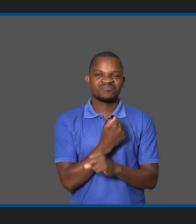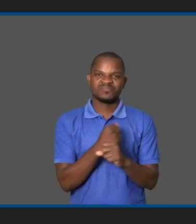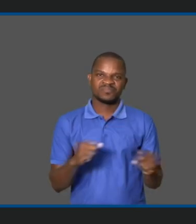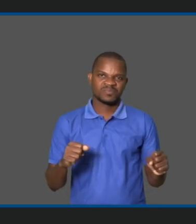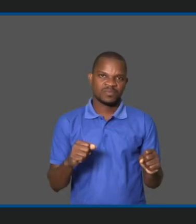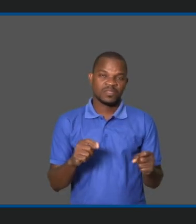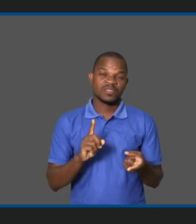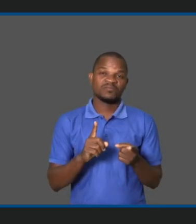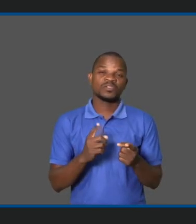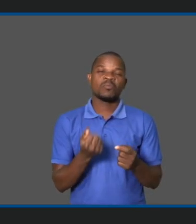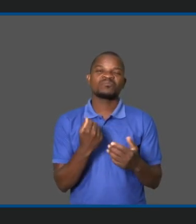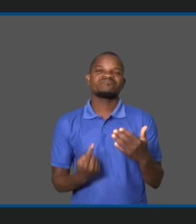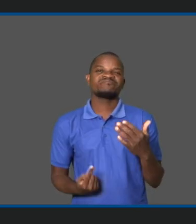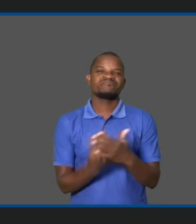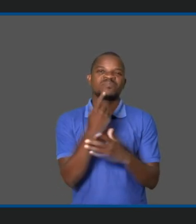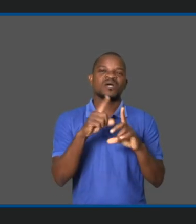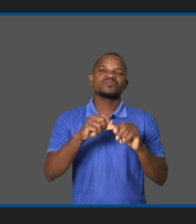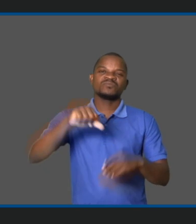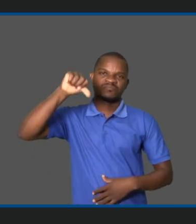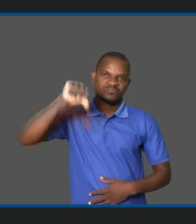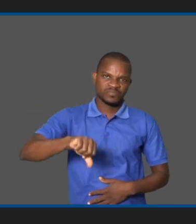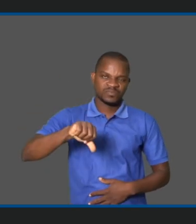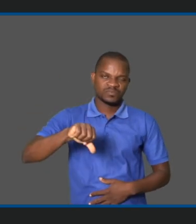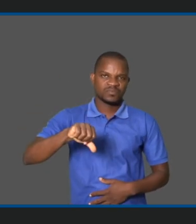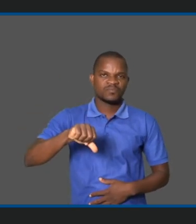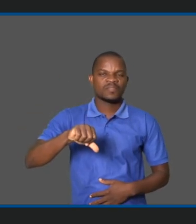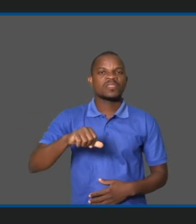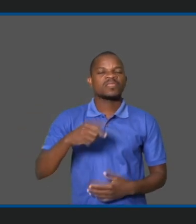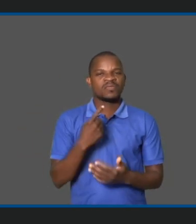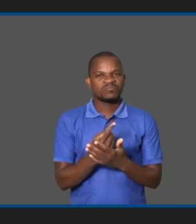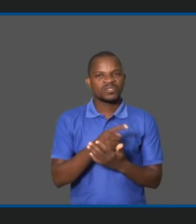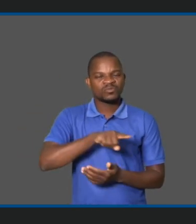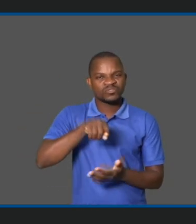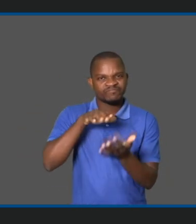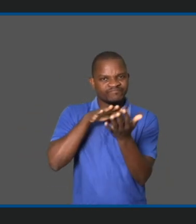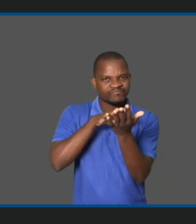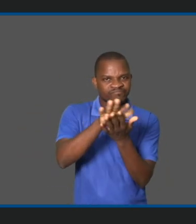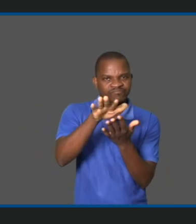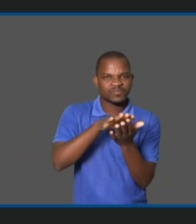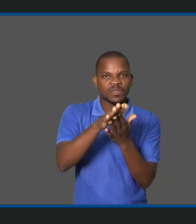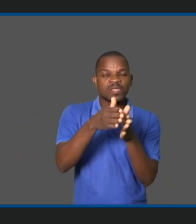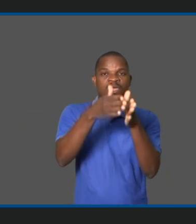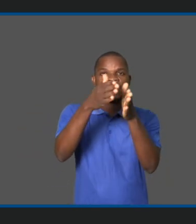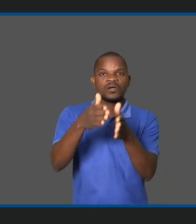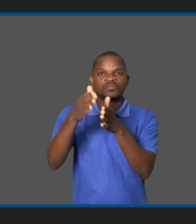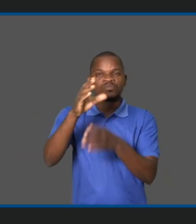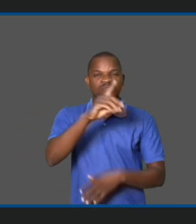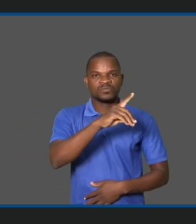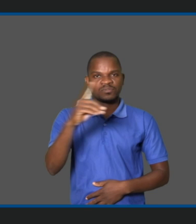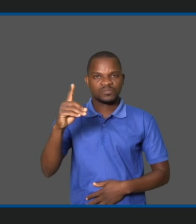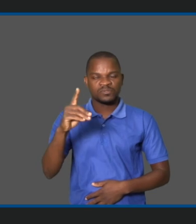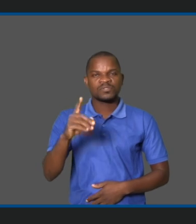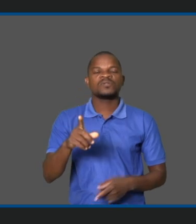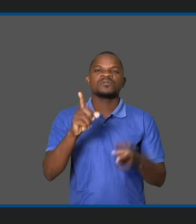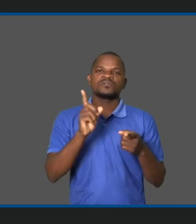apelar às pessoas com deficiência, àqueles que puderam acompanhar estas informações,